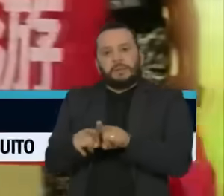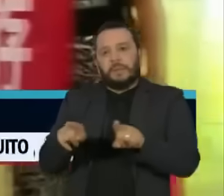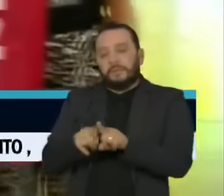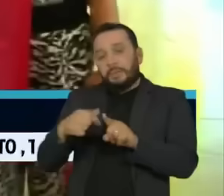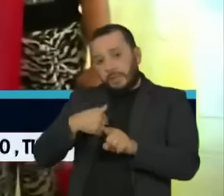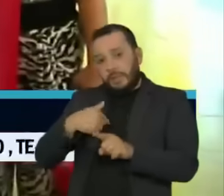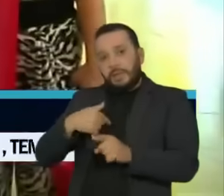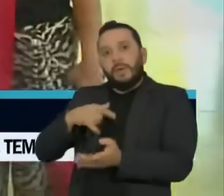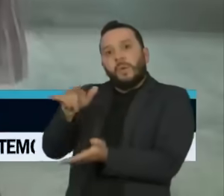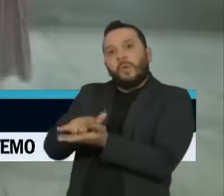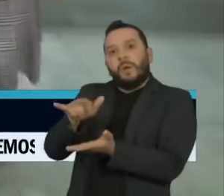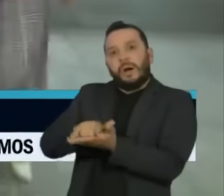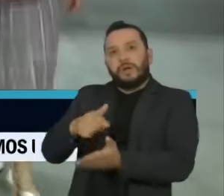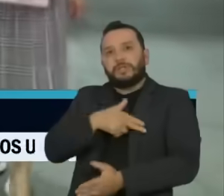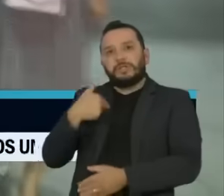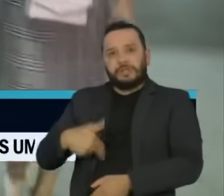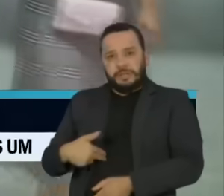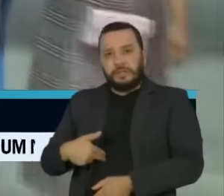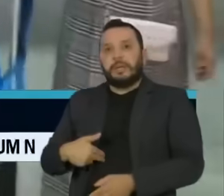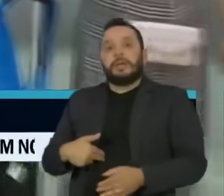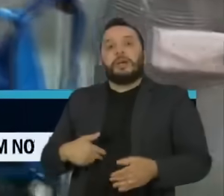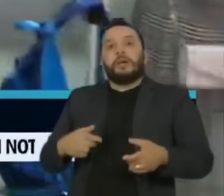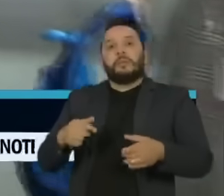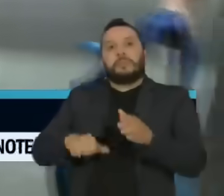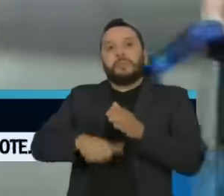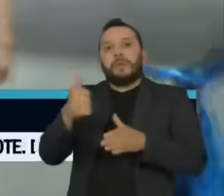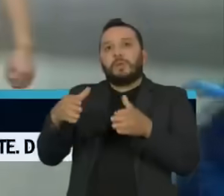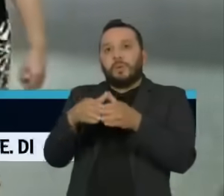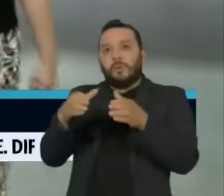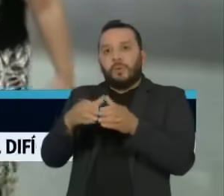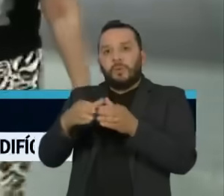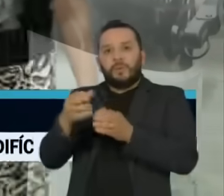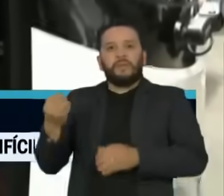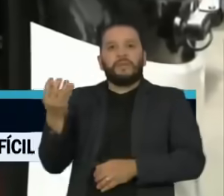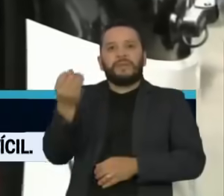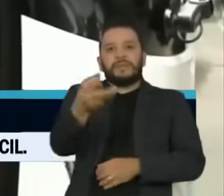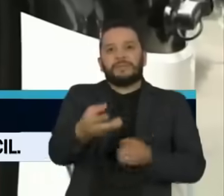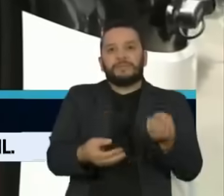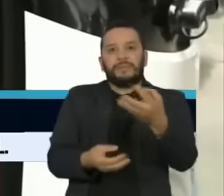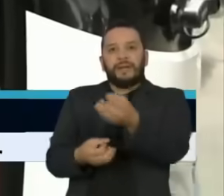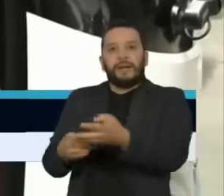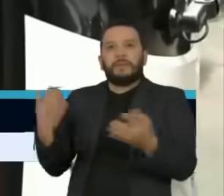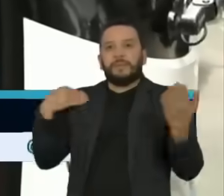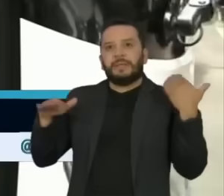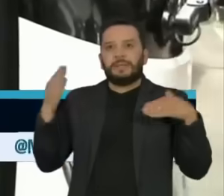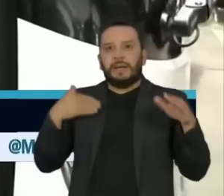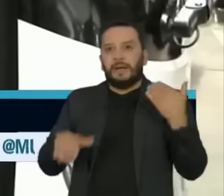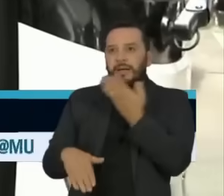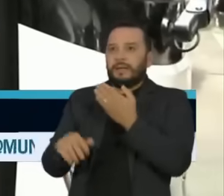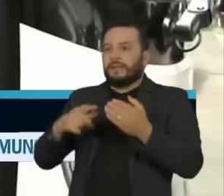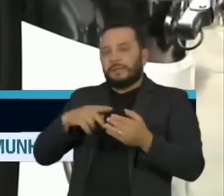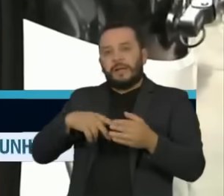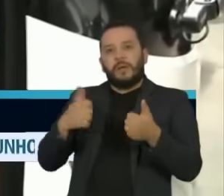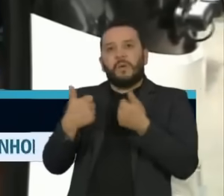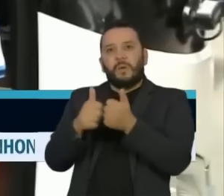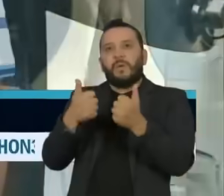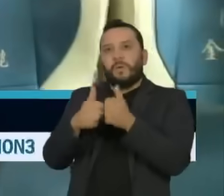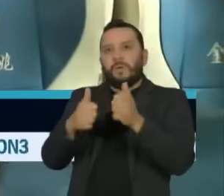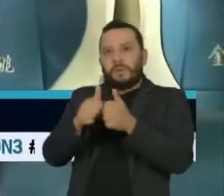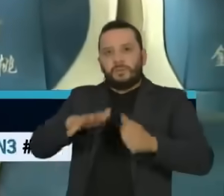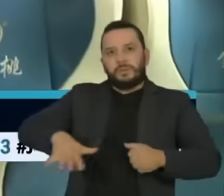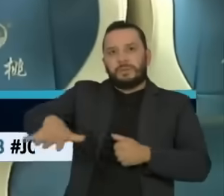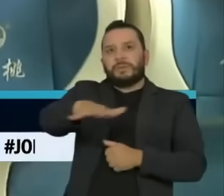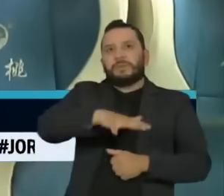deu boas-vindas ao primeiro grupo de turistas desde que encerrou o confinamento. A bordo de um ônibus espaçoso